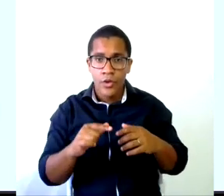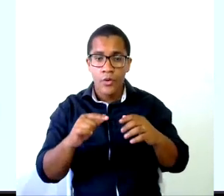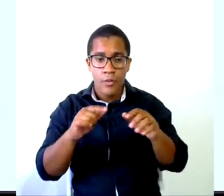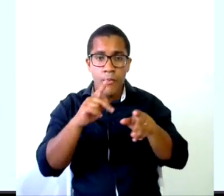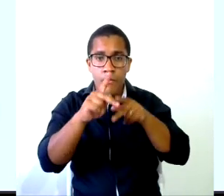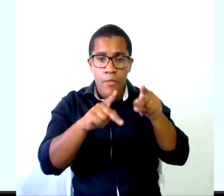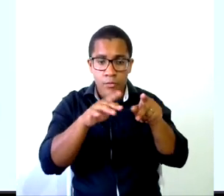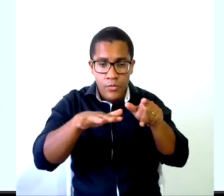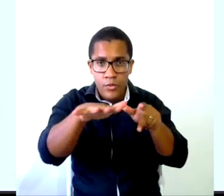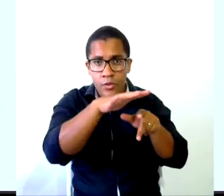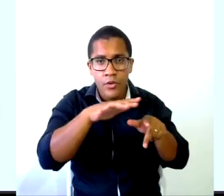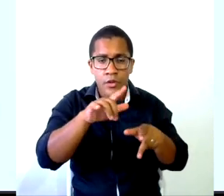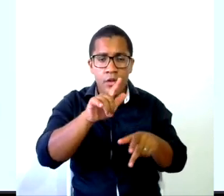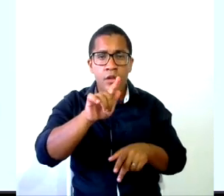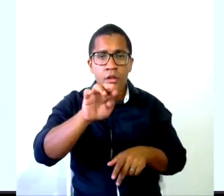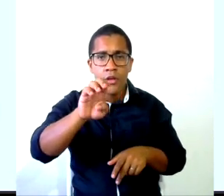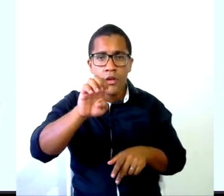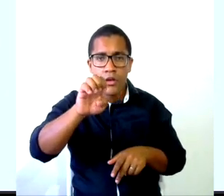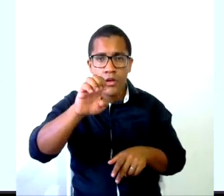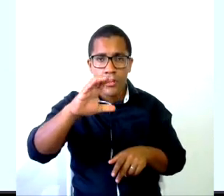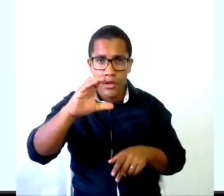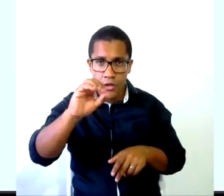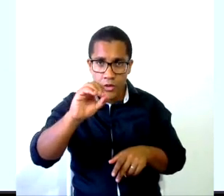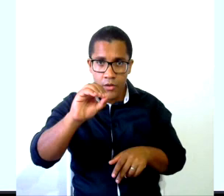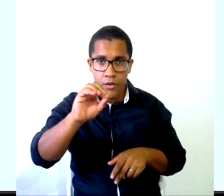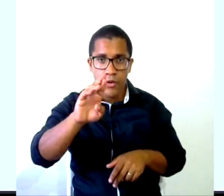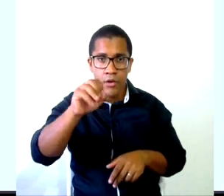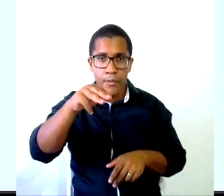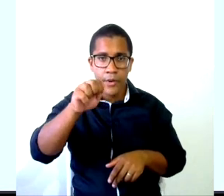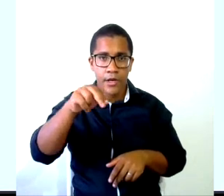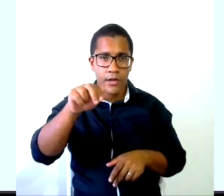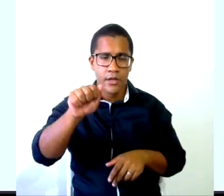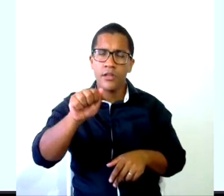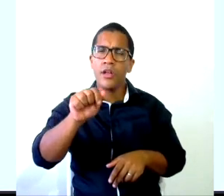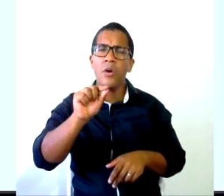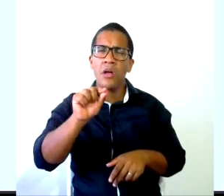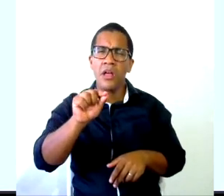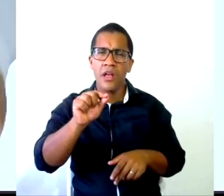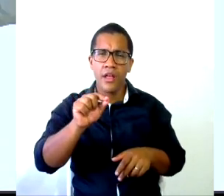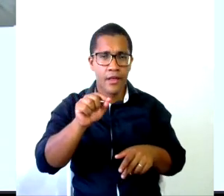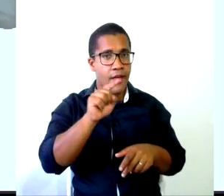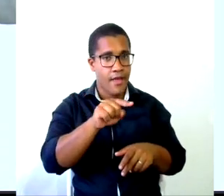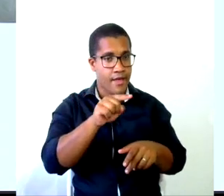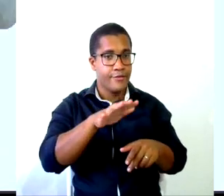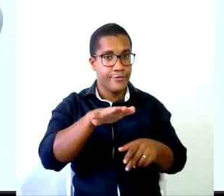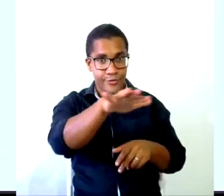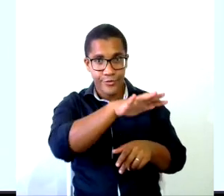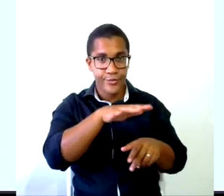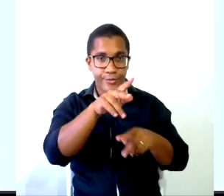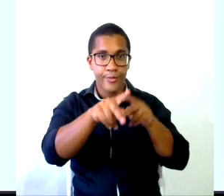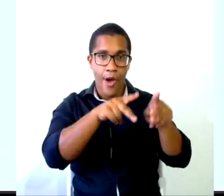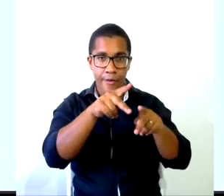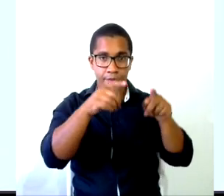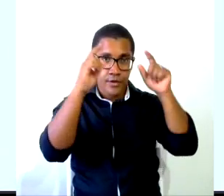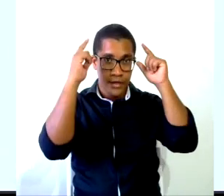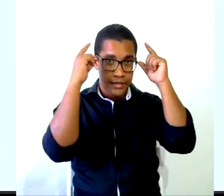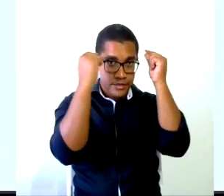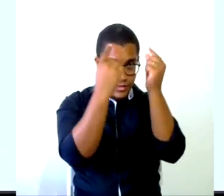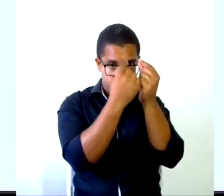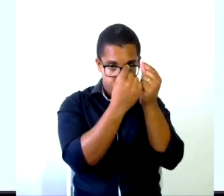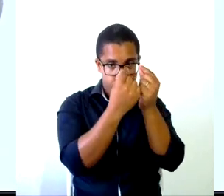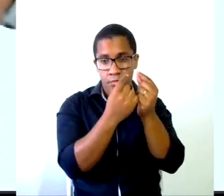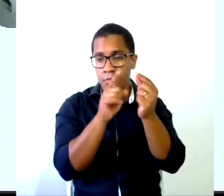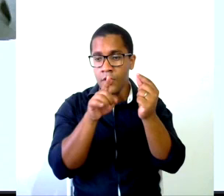civilização greco-romana. Professor, que é isso? Greco-romana? É, história da Grécia e